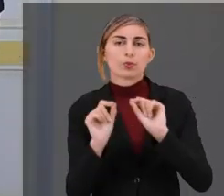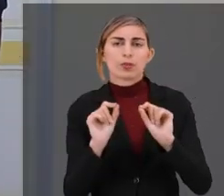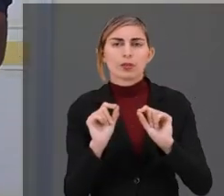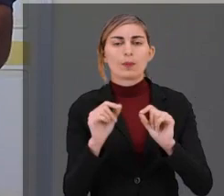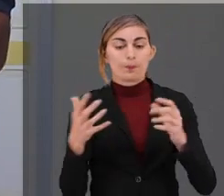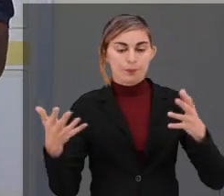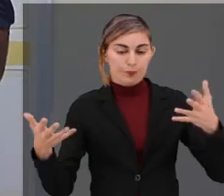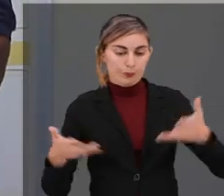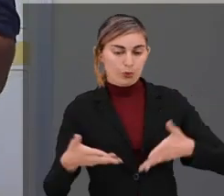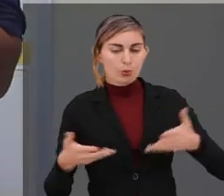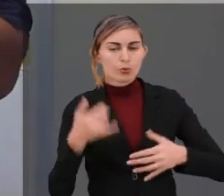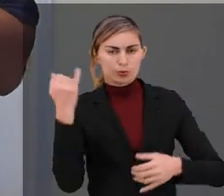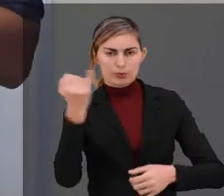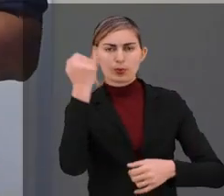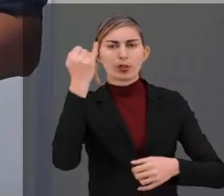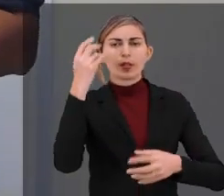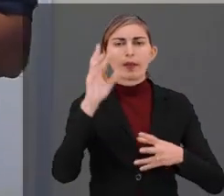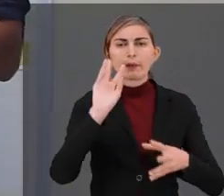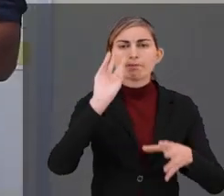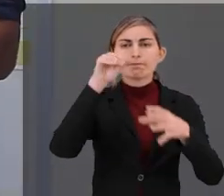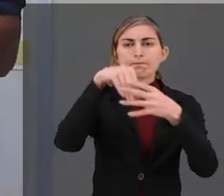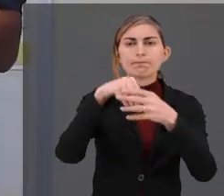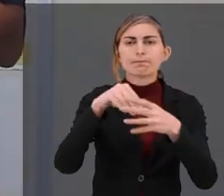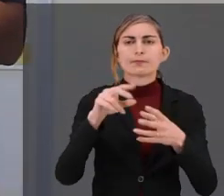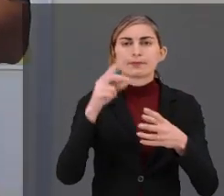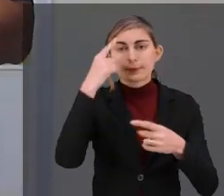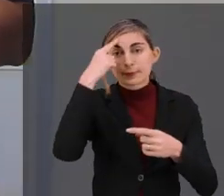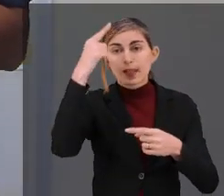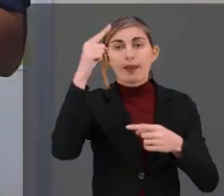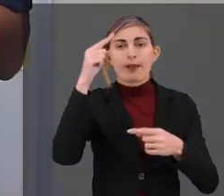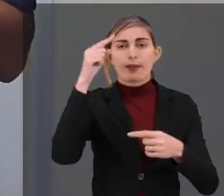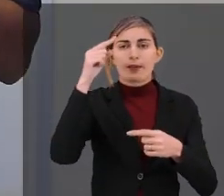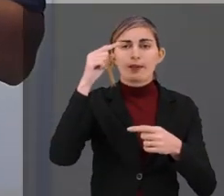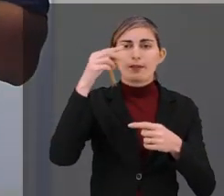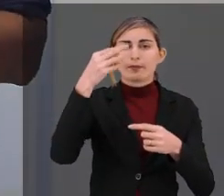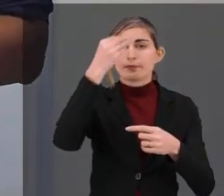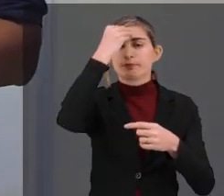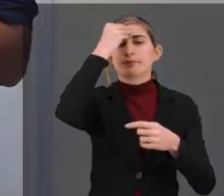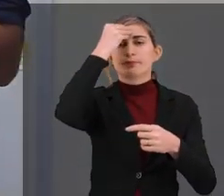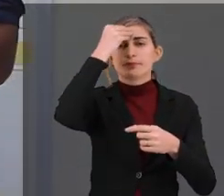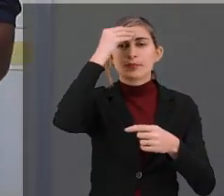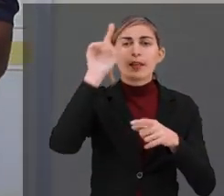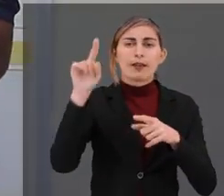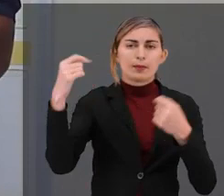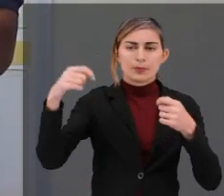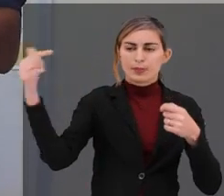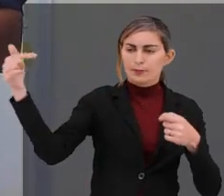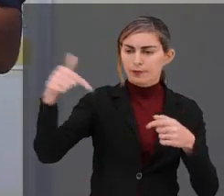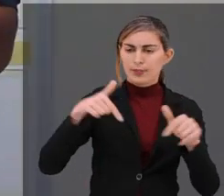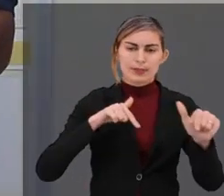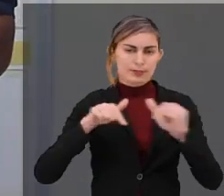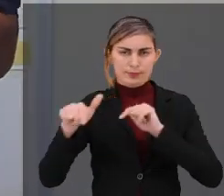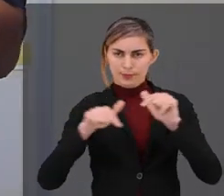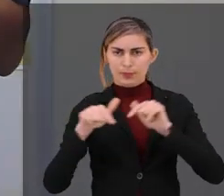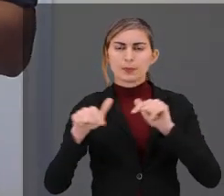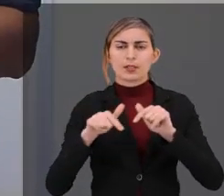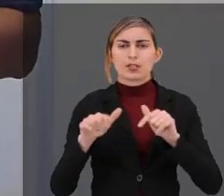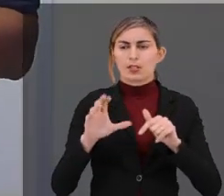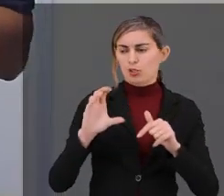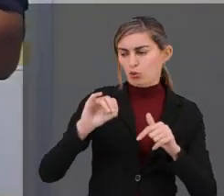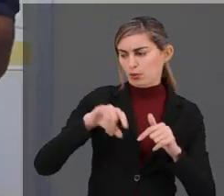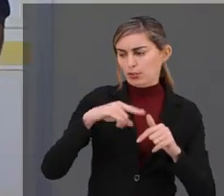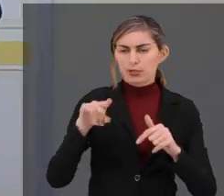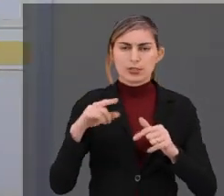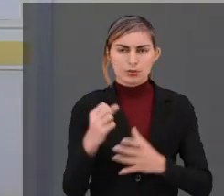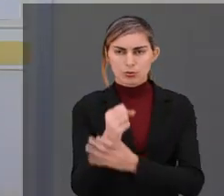é colocar a ideia na cabeça do trabalhador de que ele tem que vir trabalhar e dentro dessa condição de